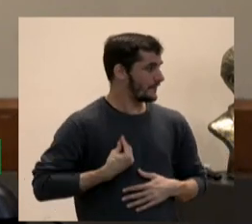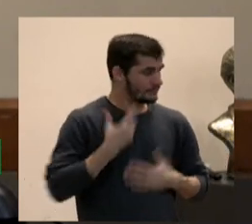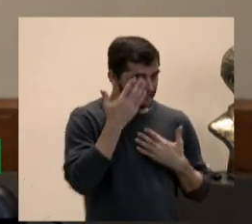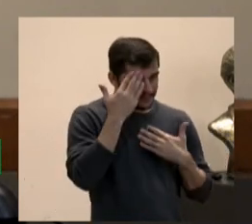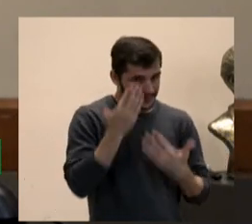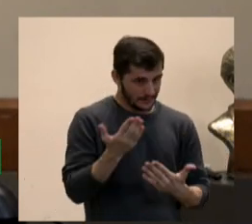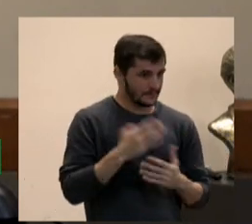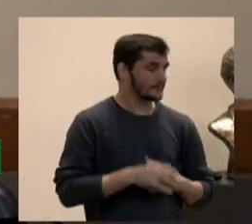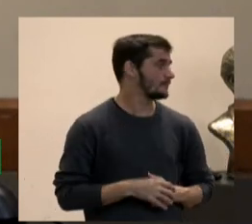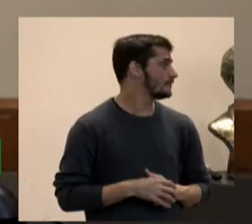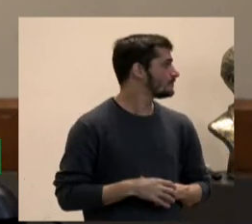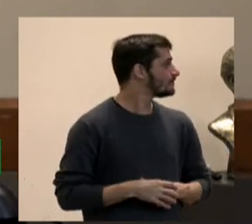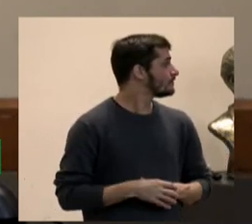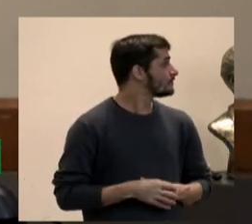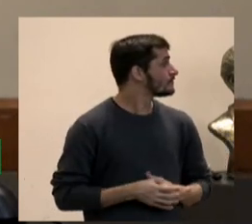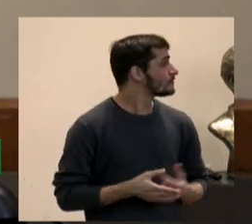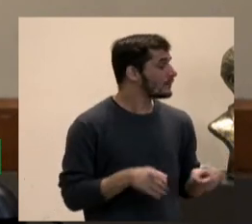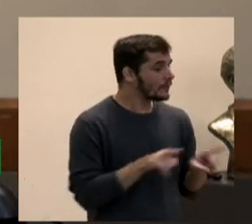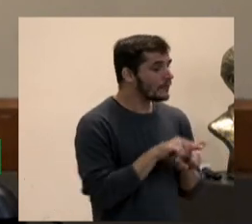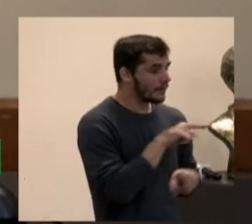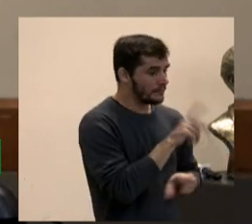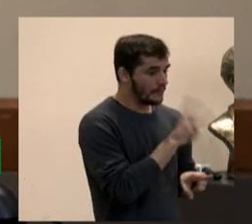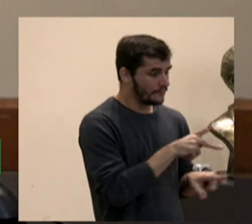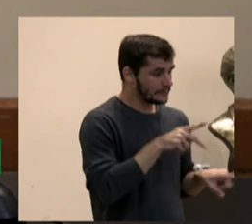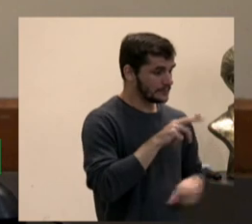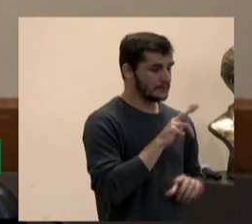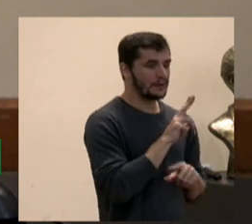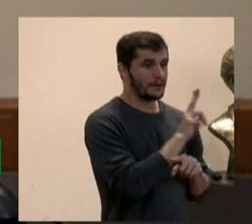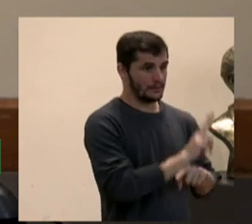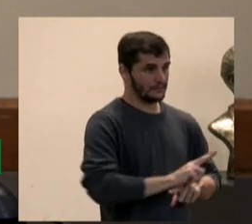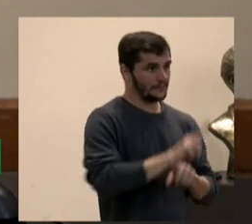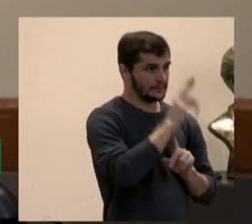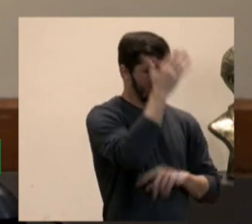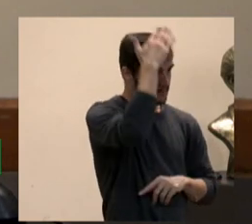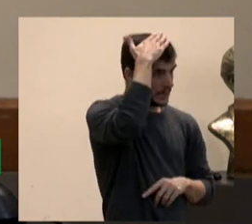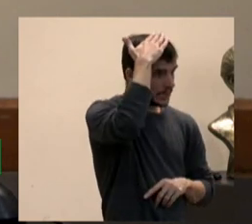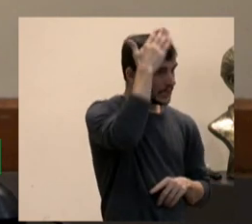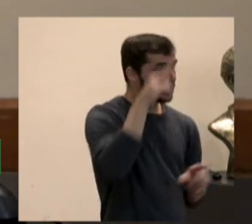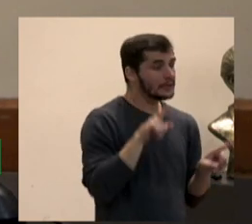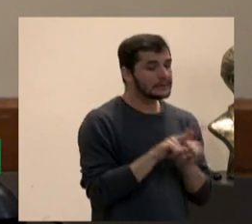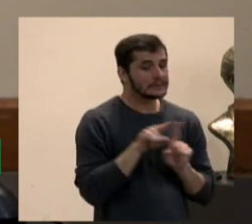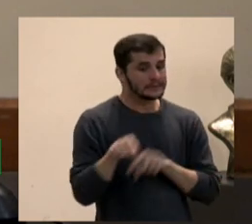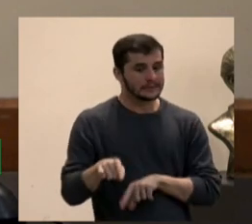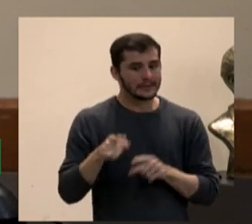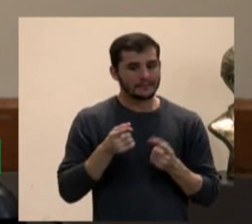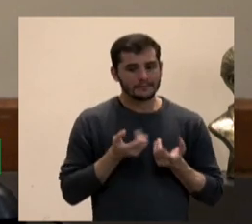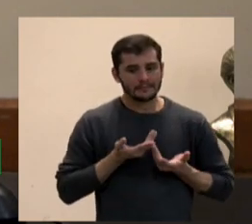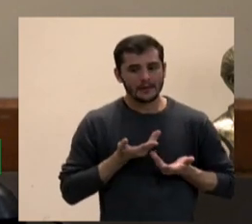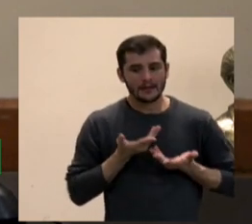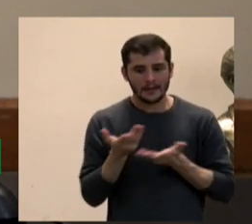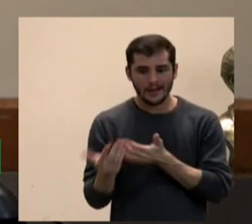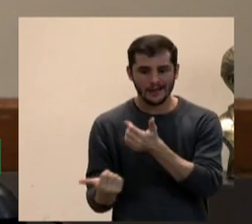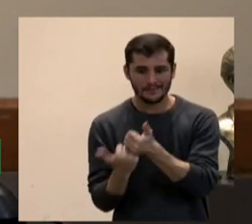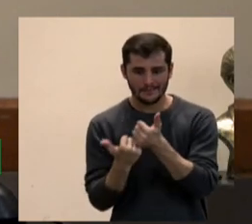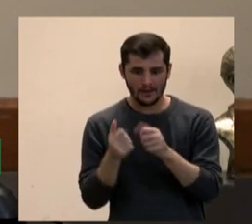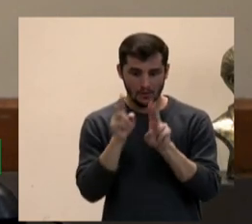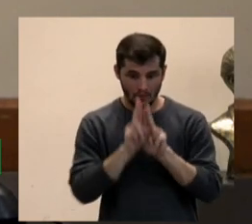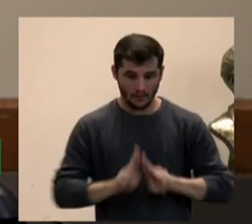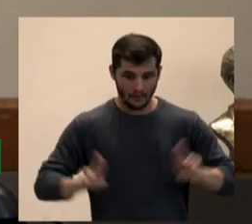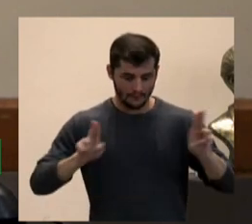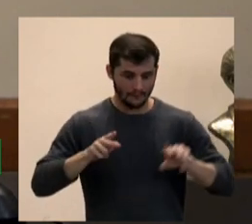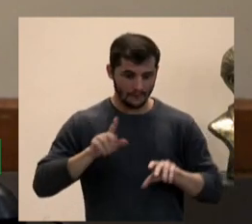também, né, além de ser professora na UFPR, eu sou professora colaboradora aqui na UFSC, no Programa de Pós-Graduação em Educação,